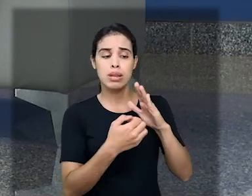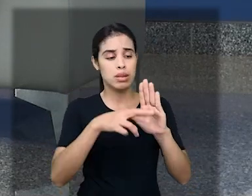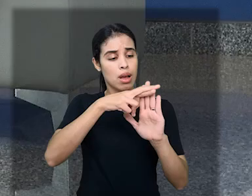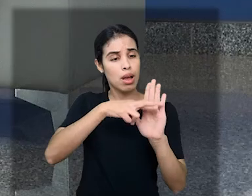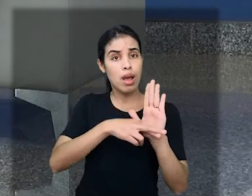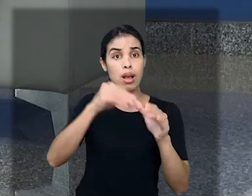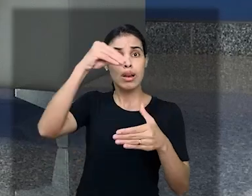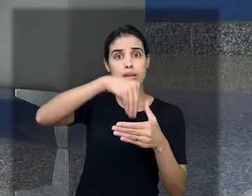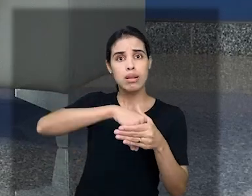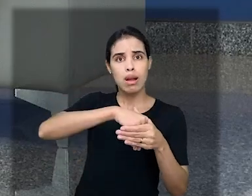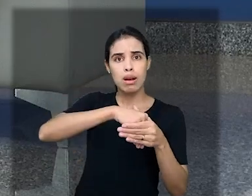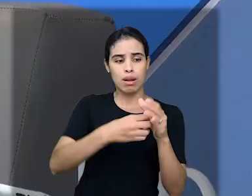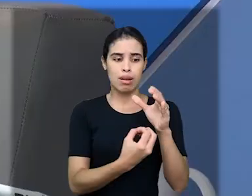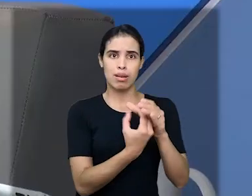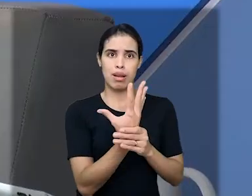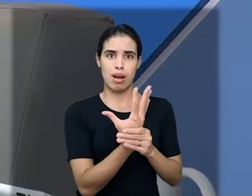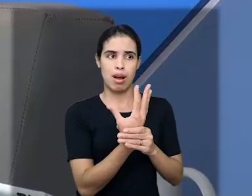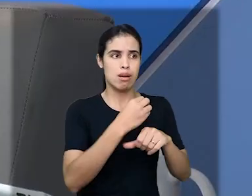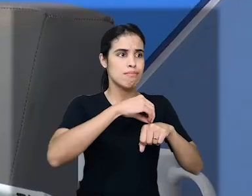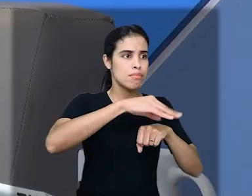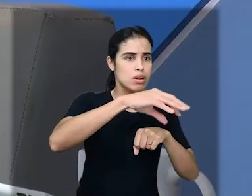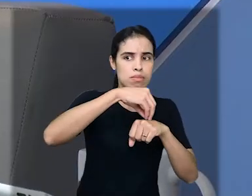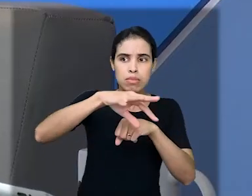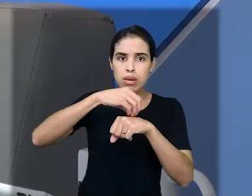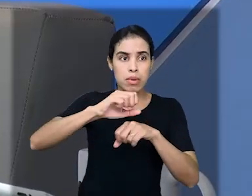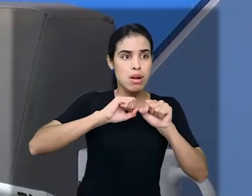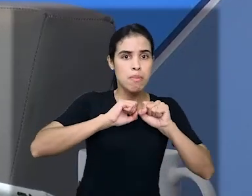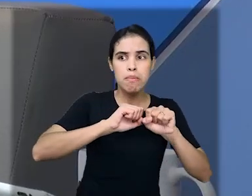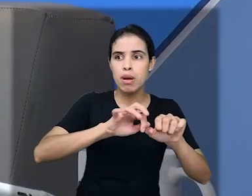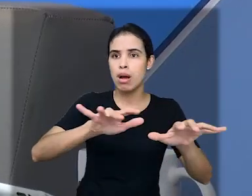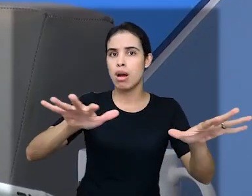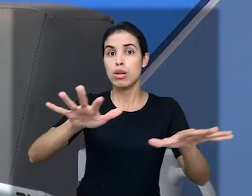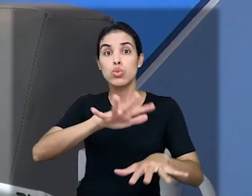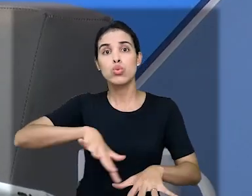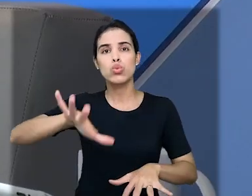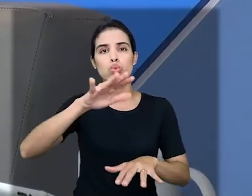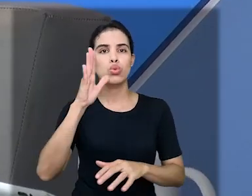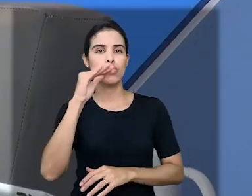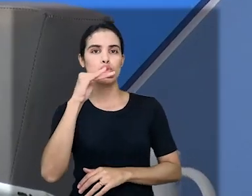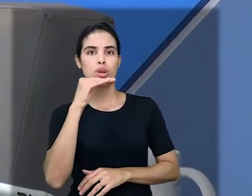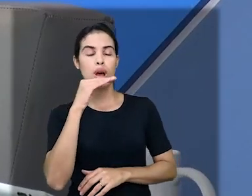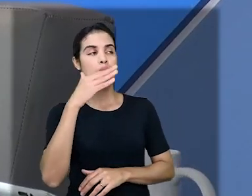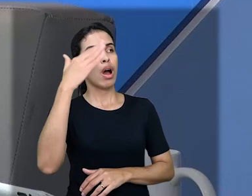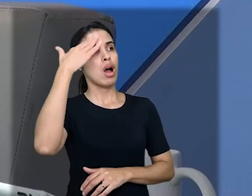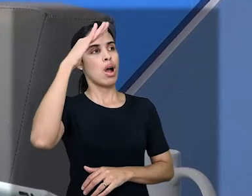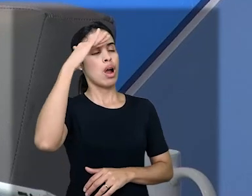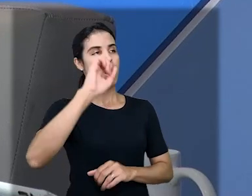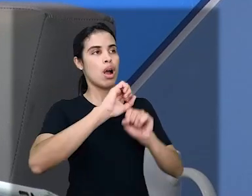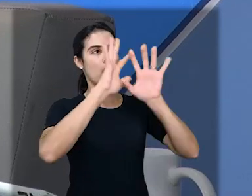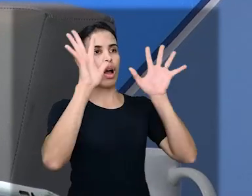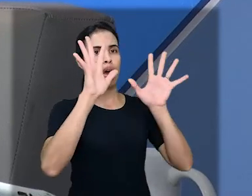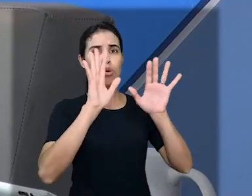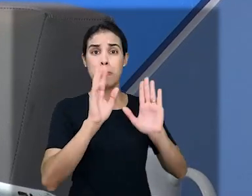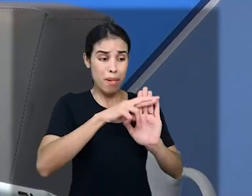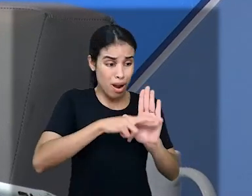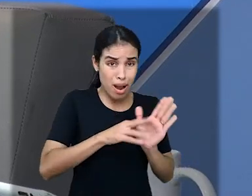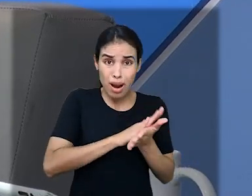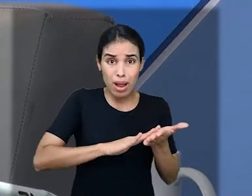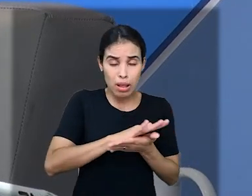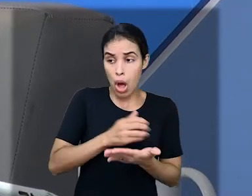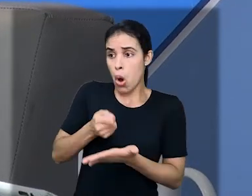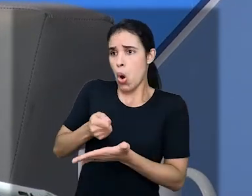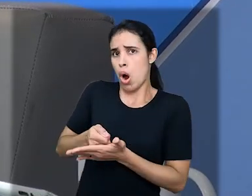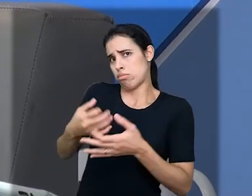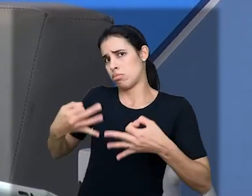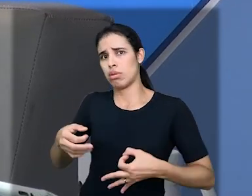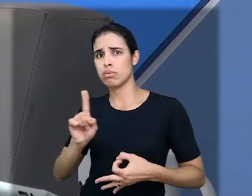os empregados a regra do jogo. Se não existir a regra, você não tem condição de cobrar do seu empregado. Você precisa